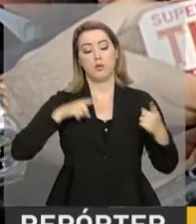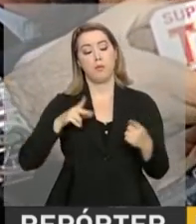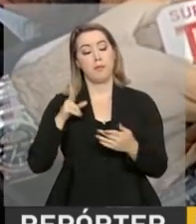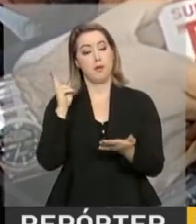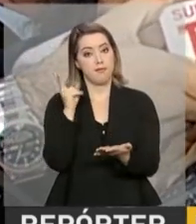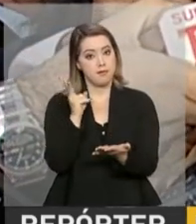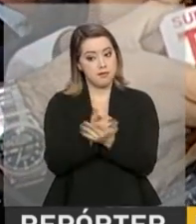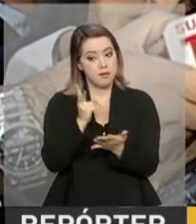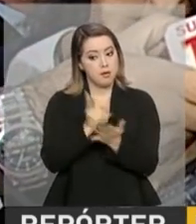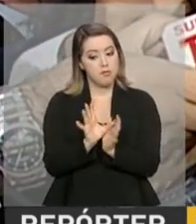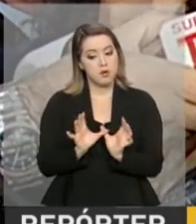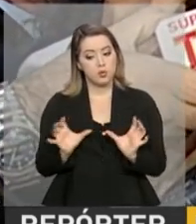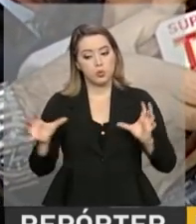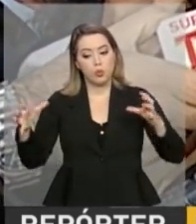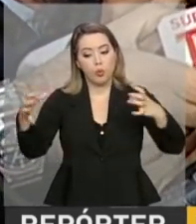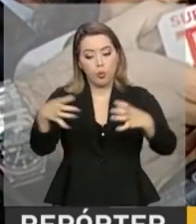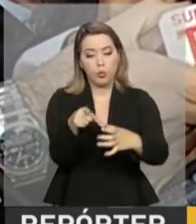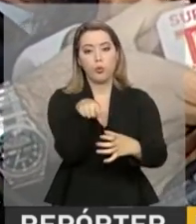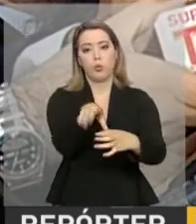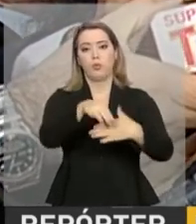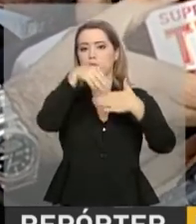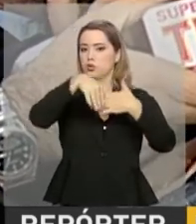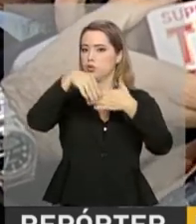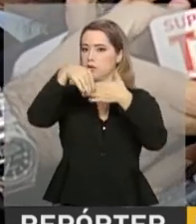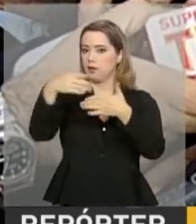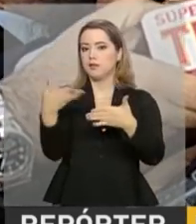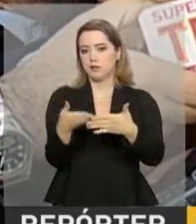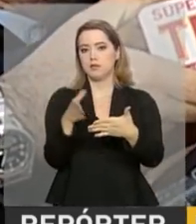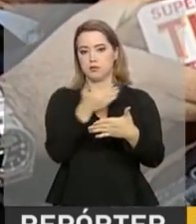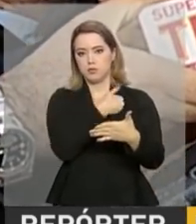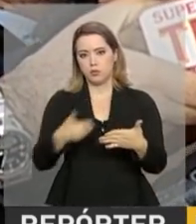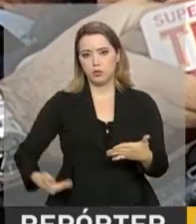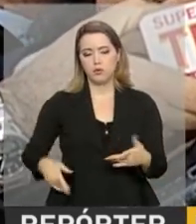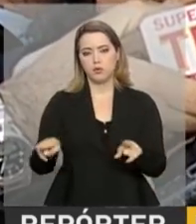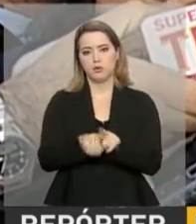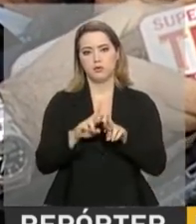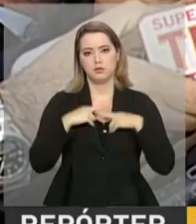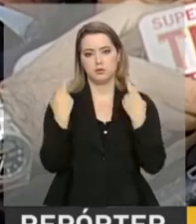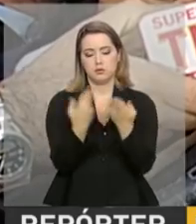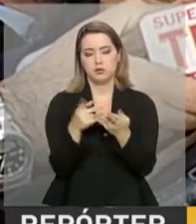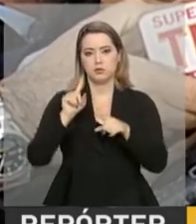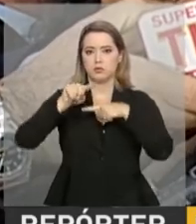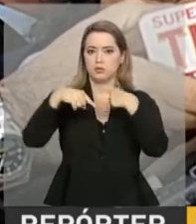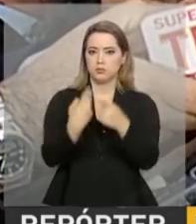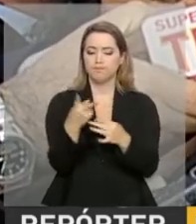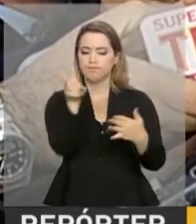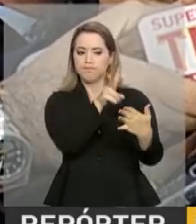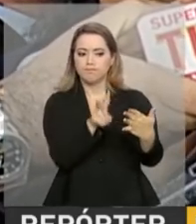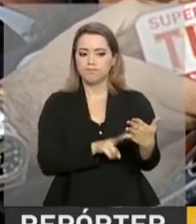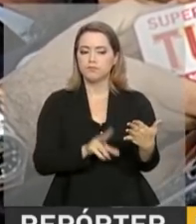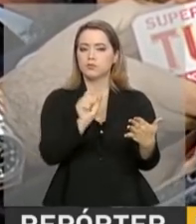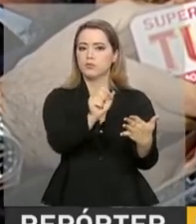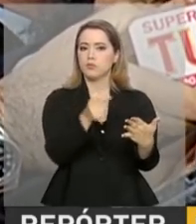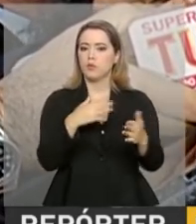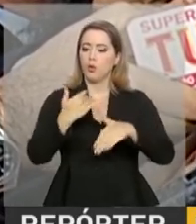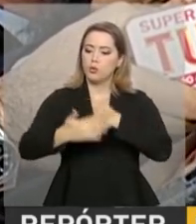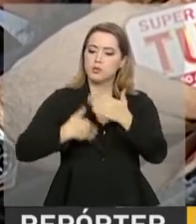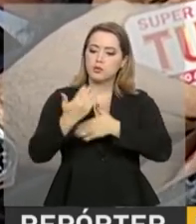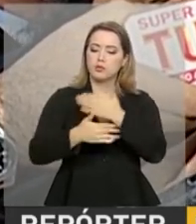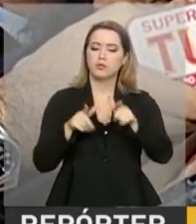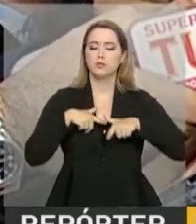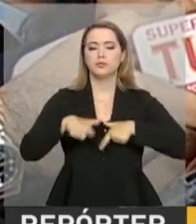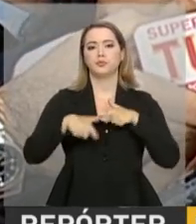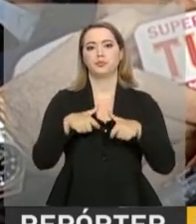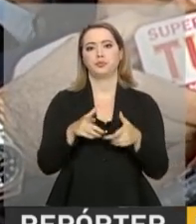mesmo conjunto de representantes de poderes da República se reunirá para apreciar o desenvolvimento